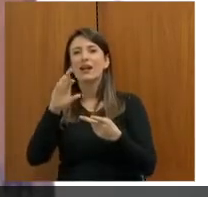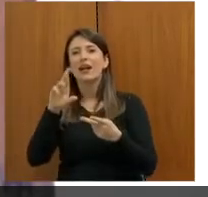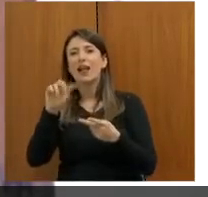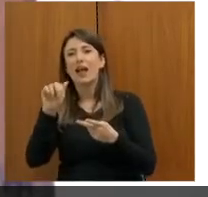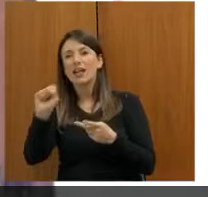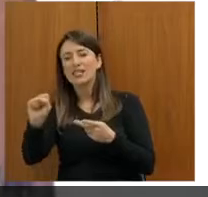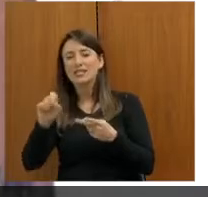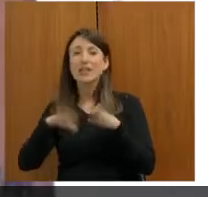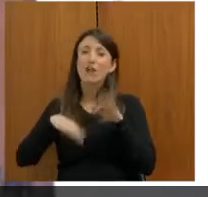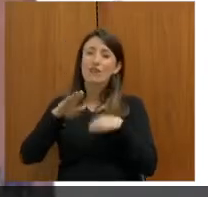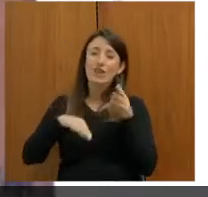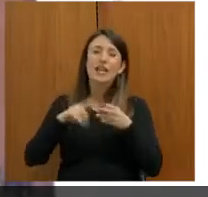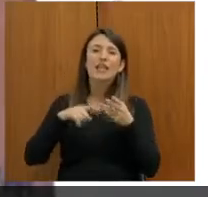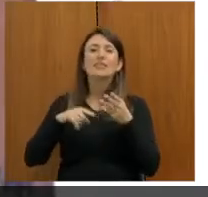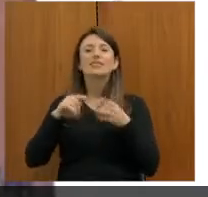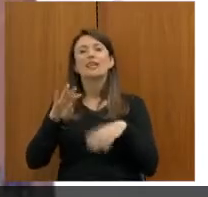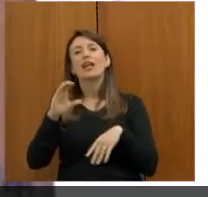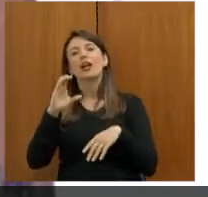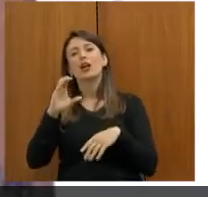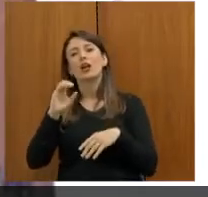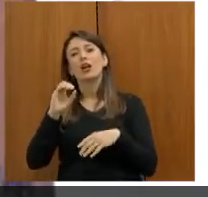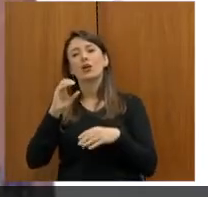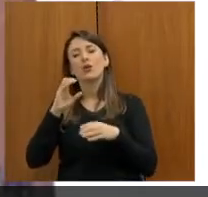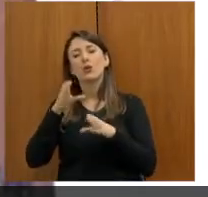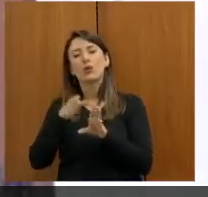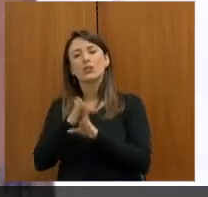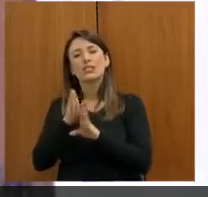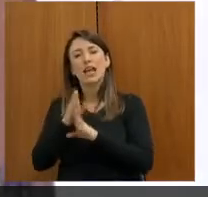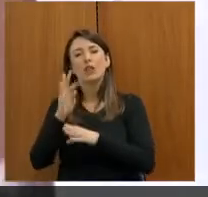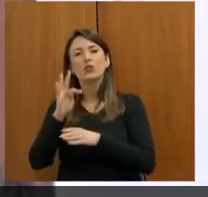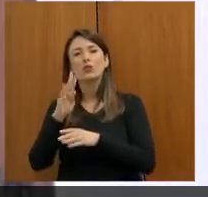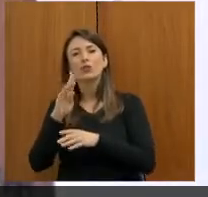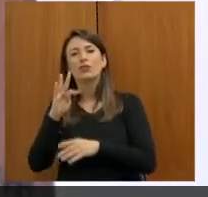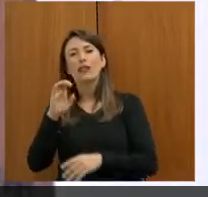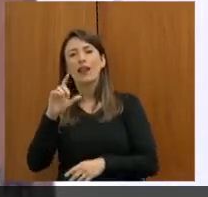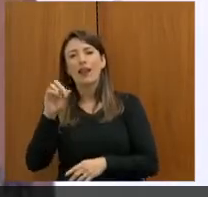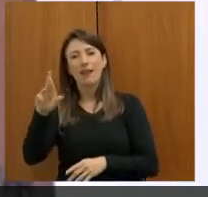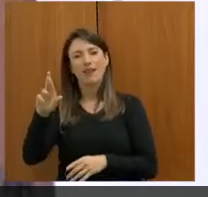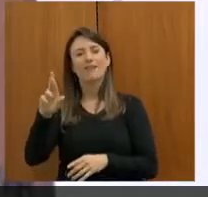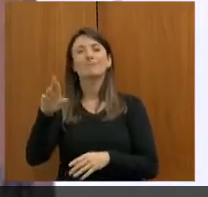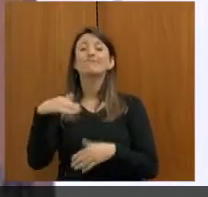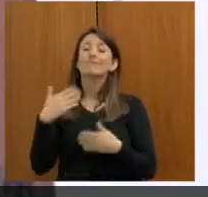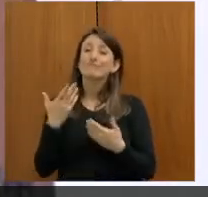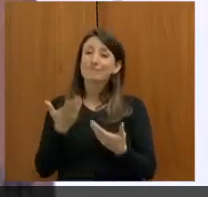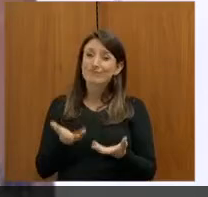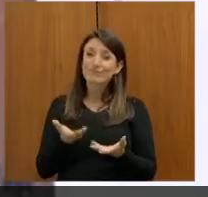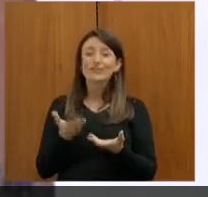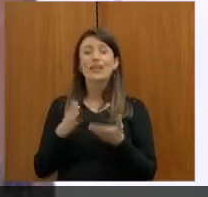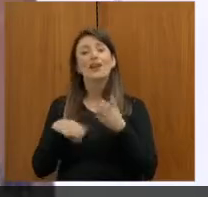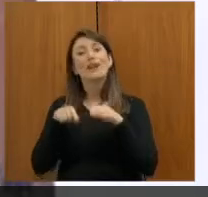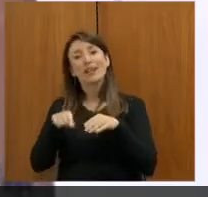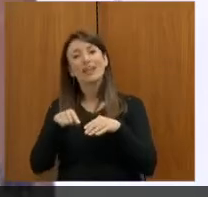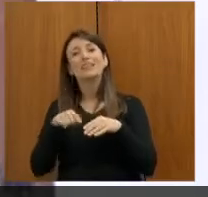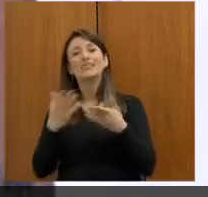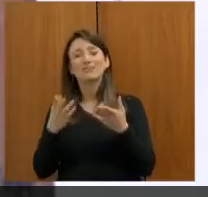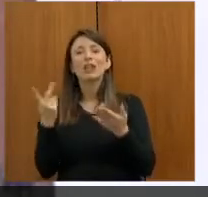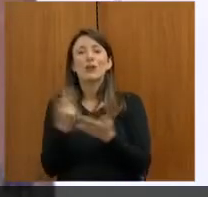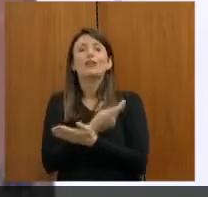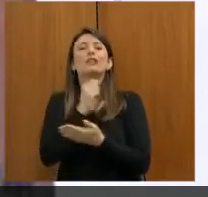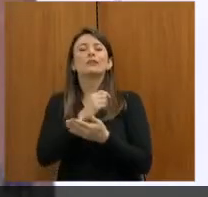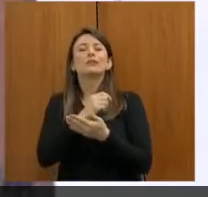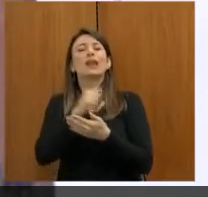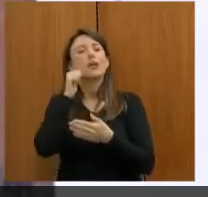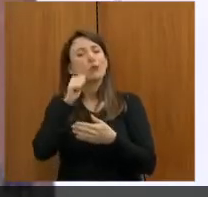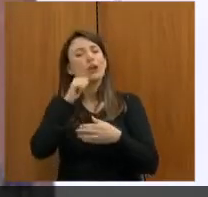fazendo às vezes ali e isso traz uma fragilidade traz uma revitimização dessa mulher porque a gente sabe que não adianta né